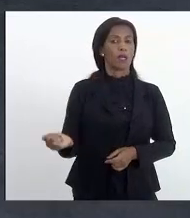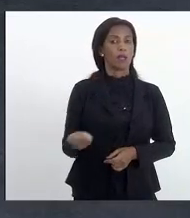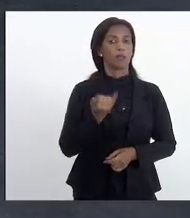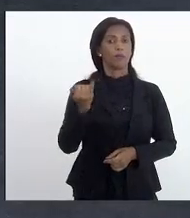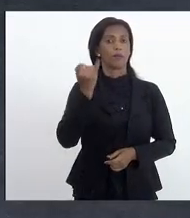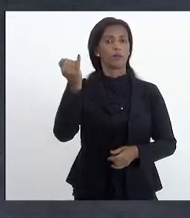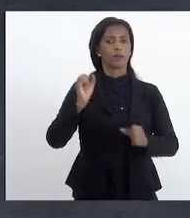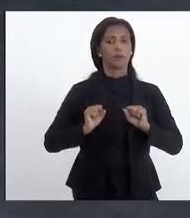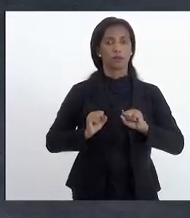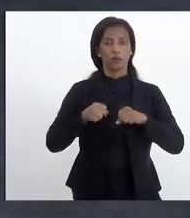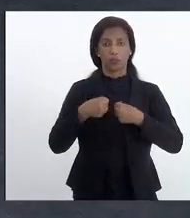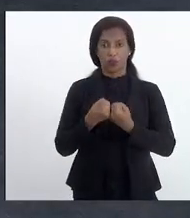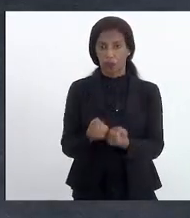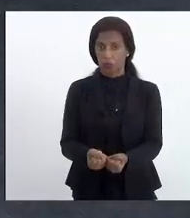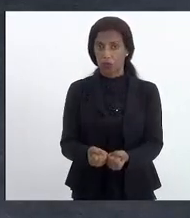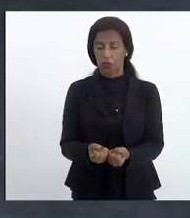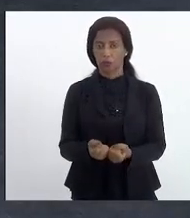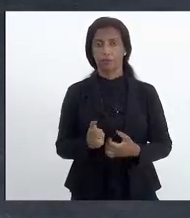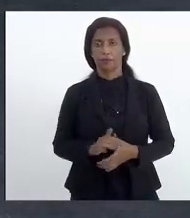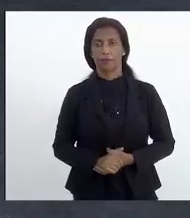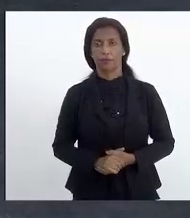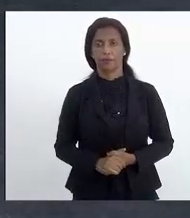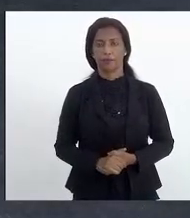esforço que vai